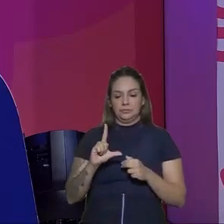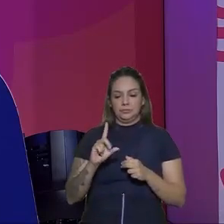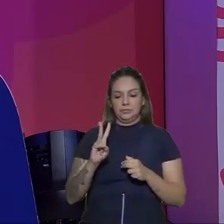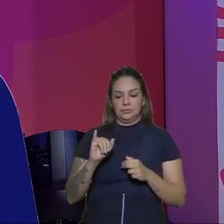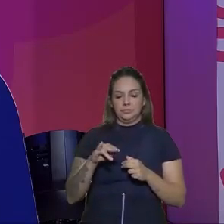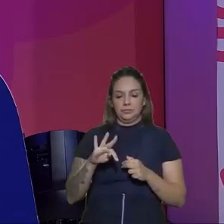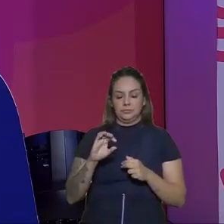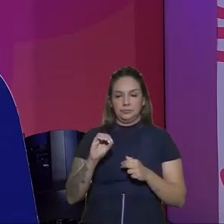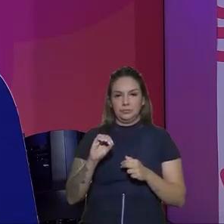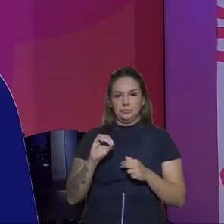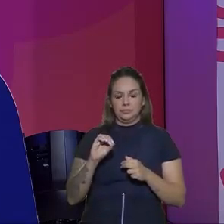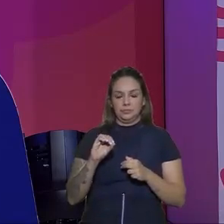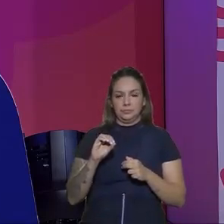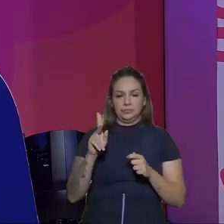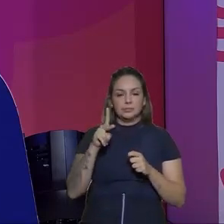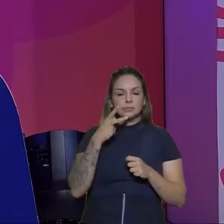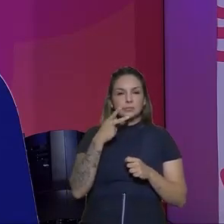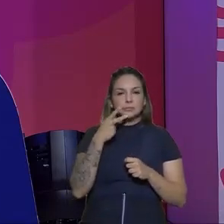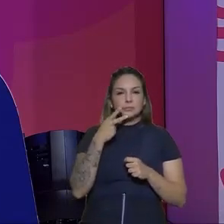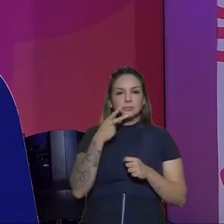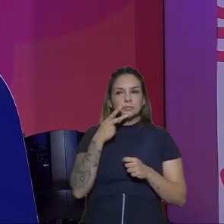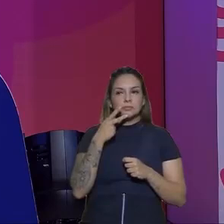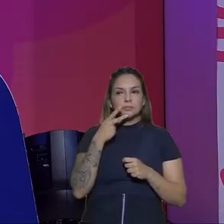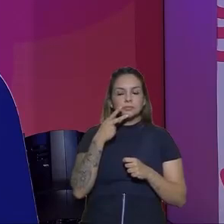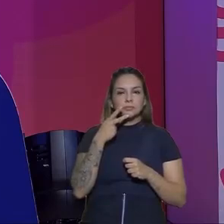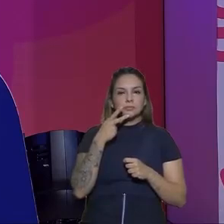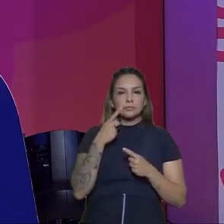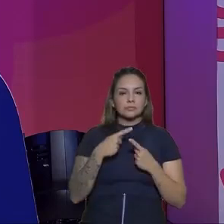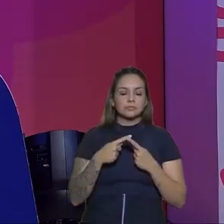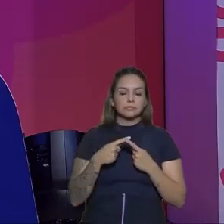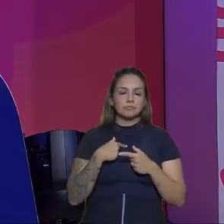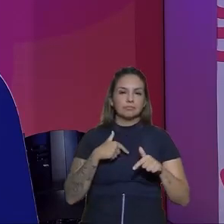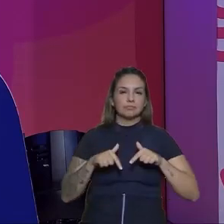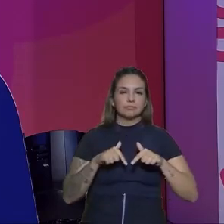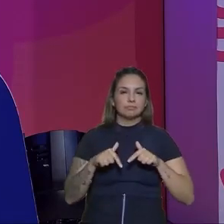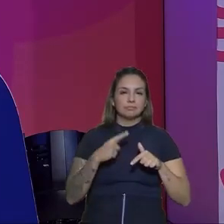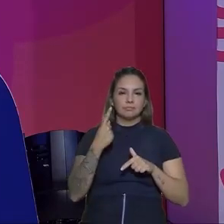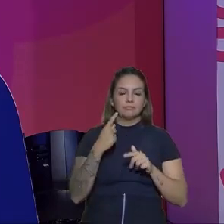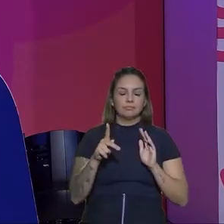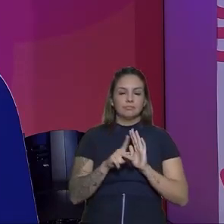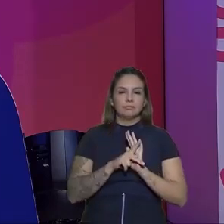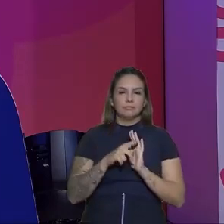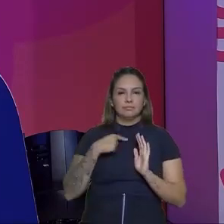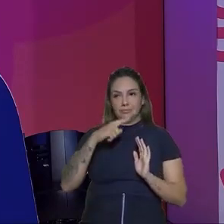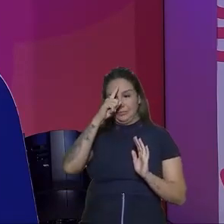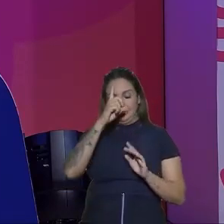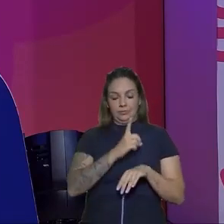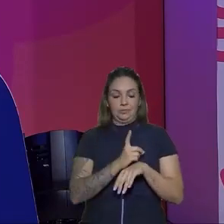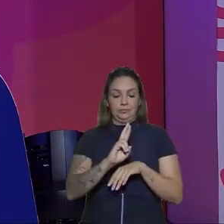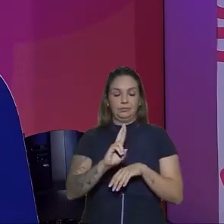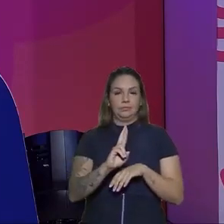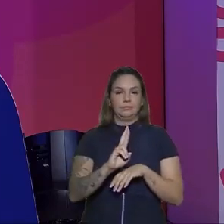quando o Antônio Bispo ele fala em envolvimento, porque eu trabalho uma categoria que eu criei no